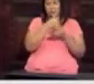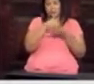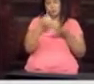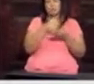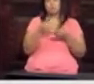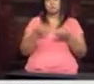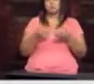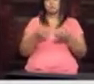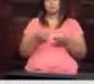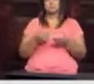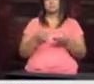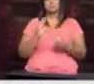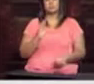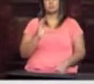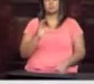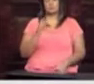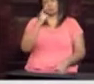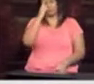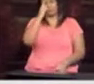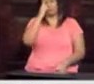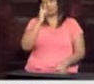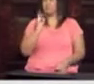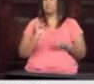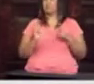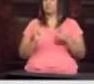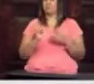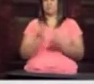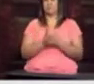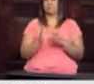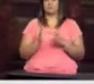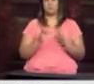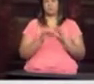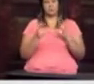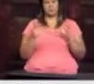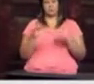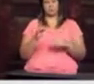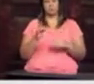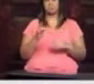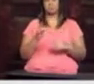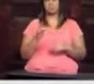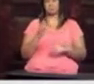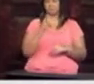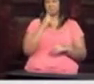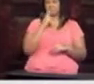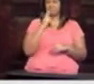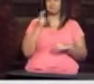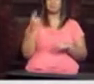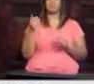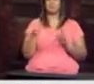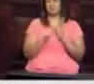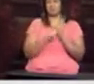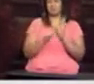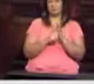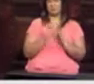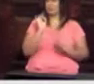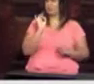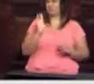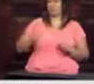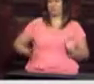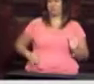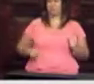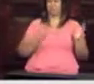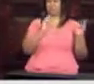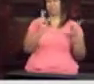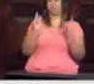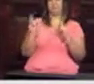fosse acabando, descriminalizando a maconha e a cocaína, o traficante só vende isso. A